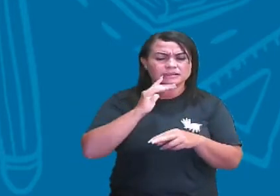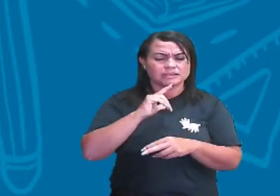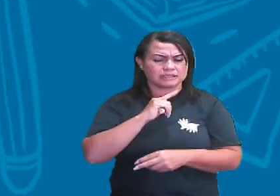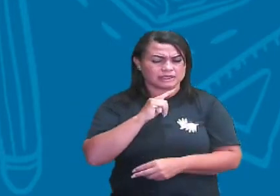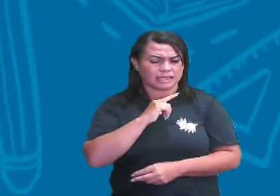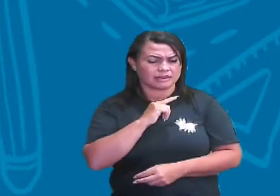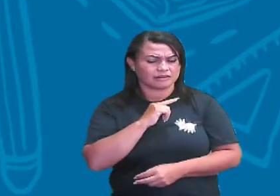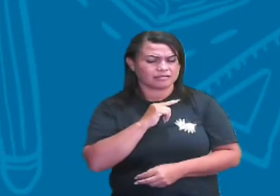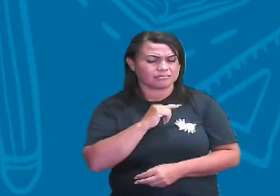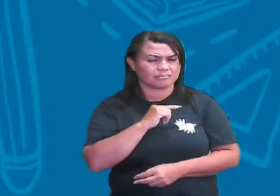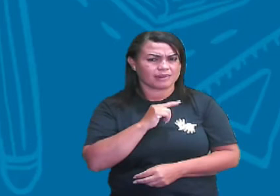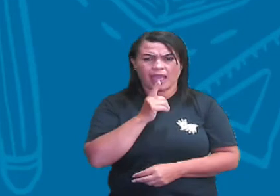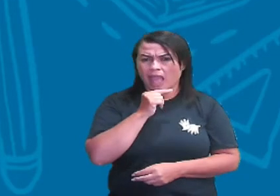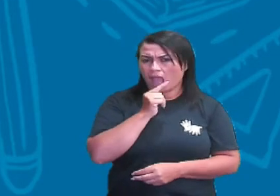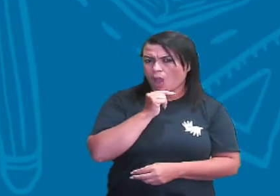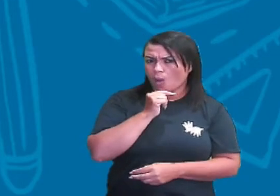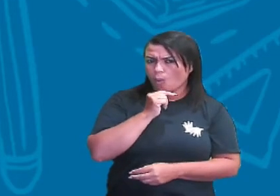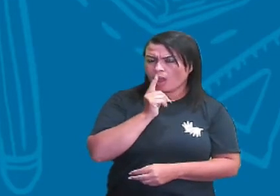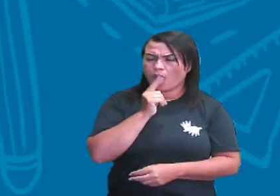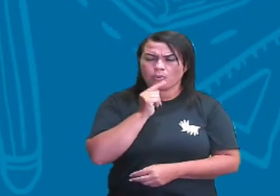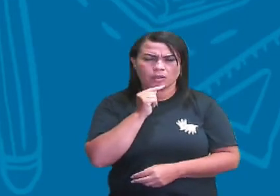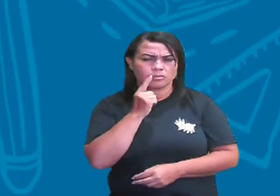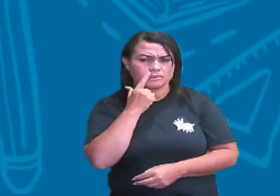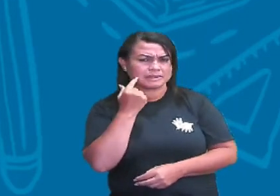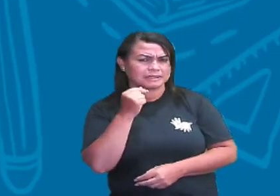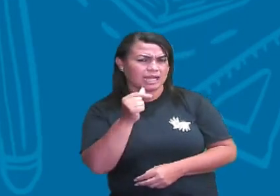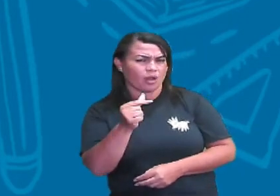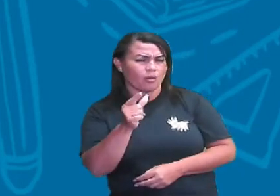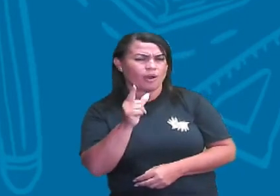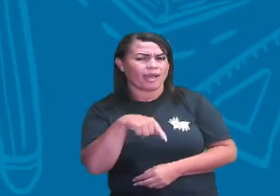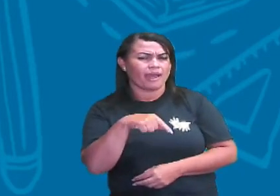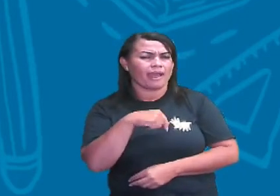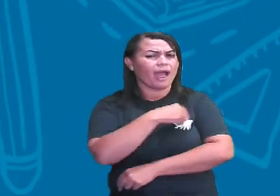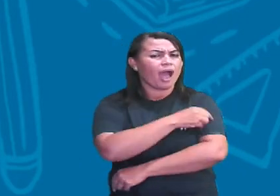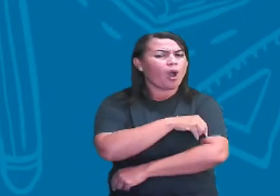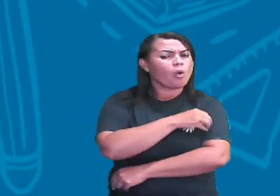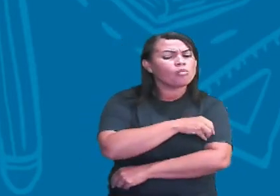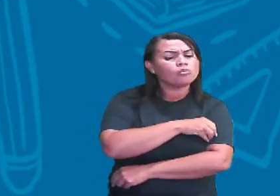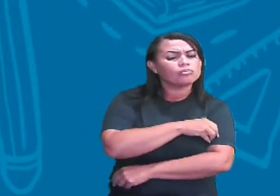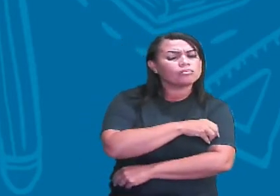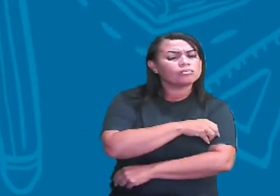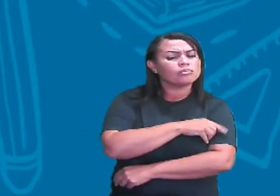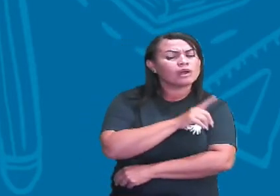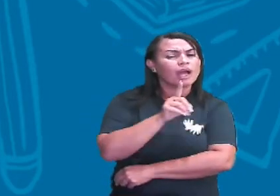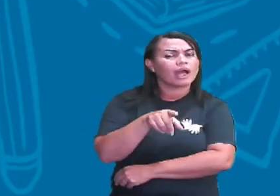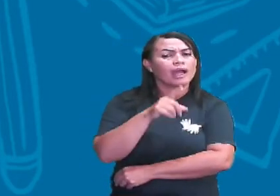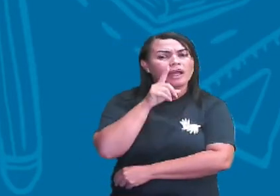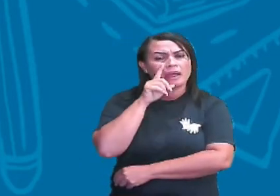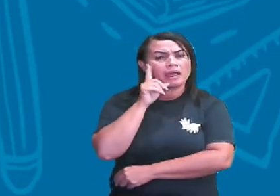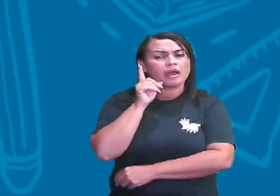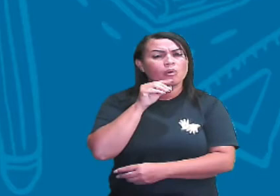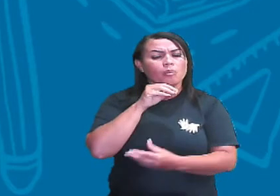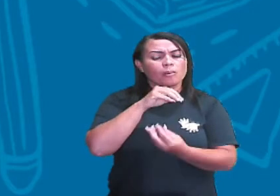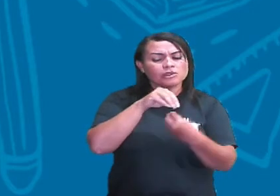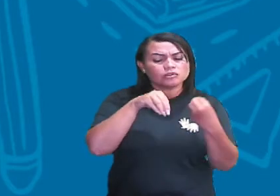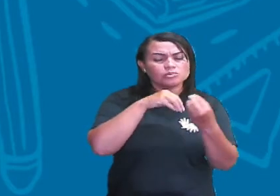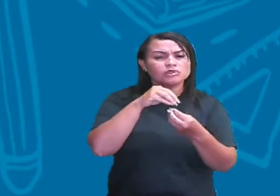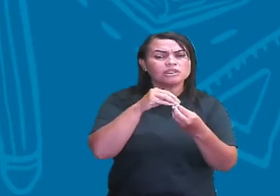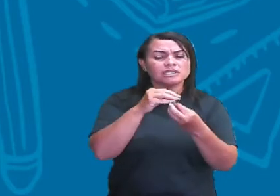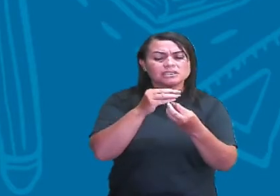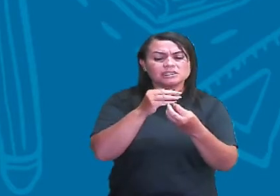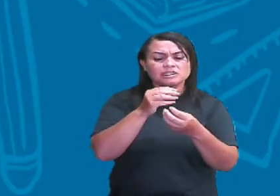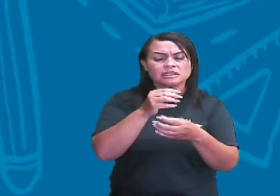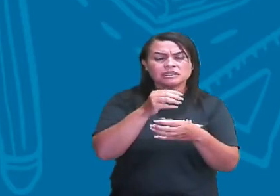nele? É água com sal? Isso é álcool? Isso é uma substância dissolvida, é uma